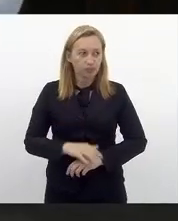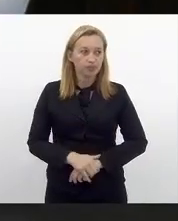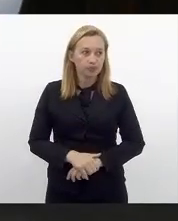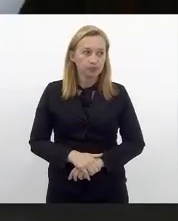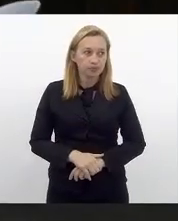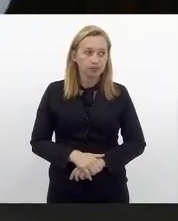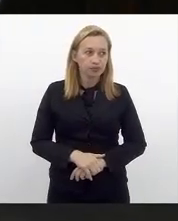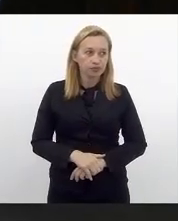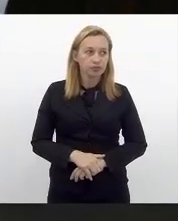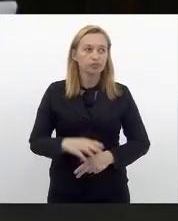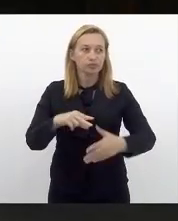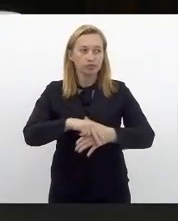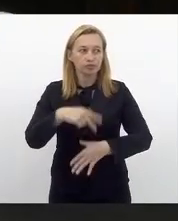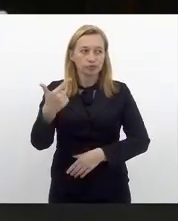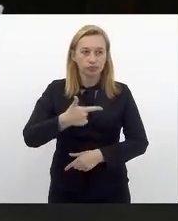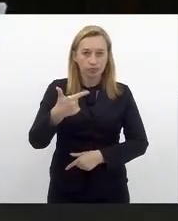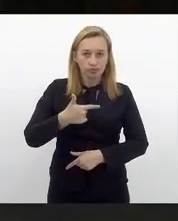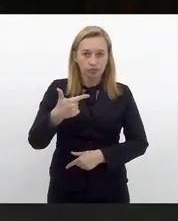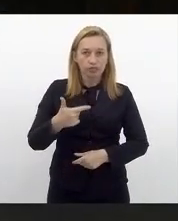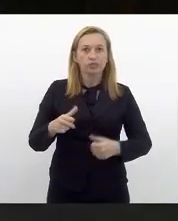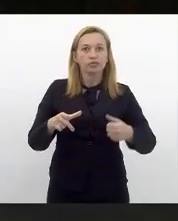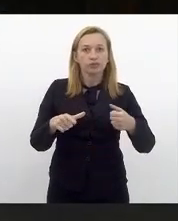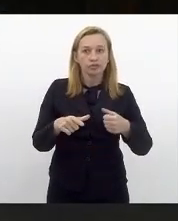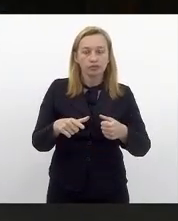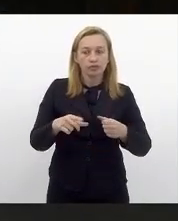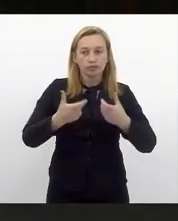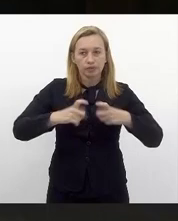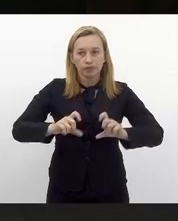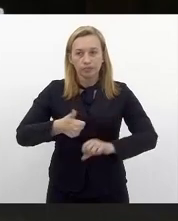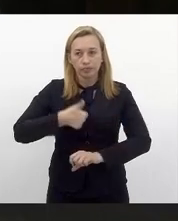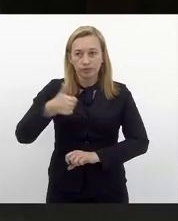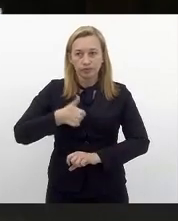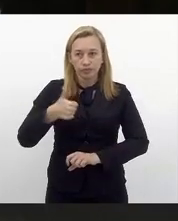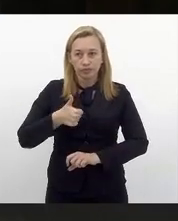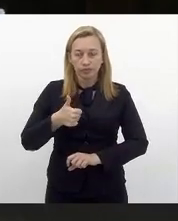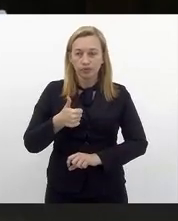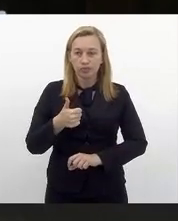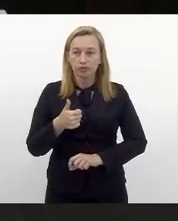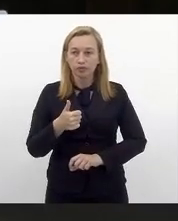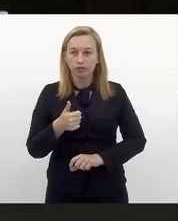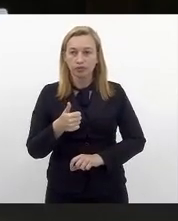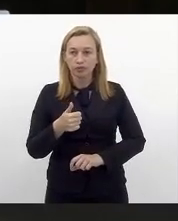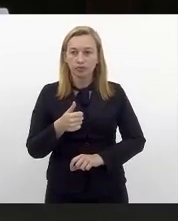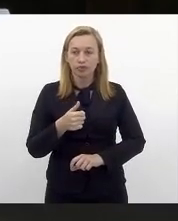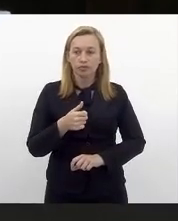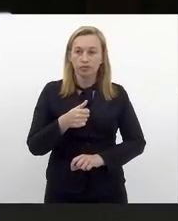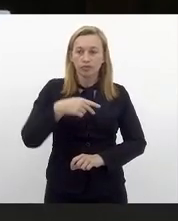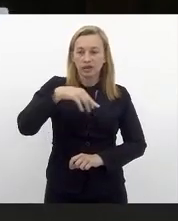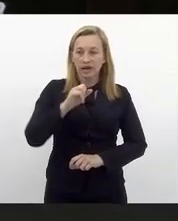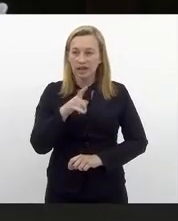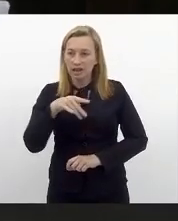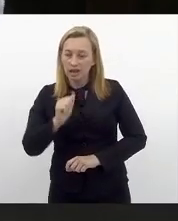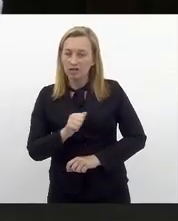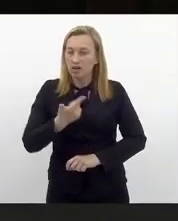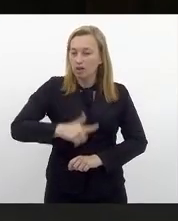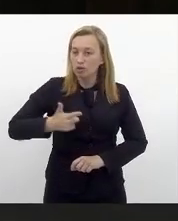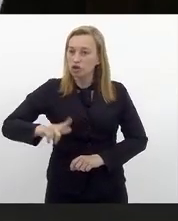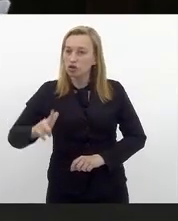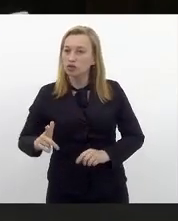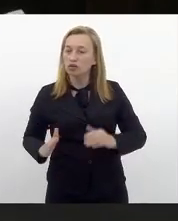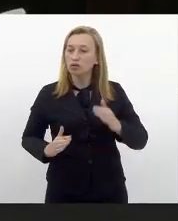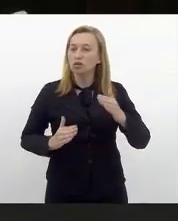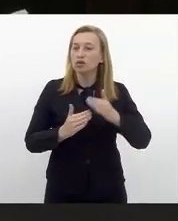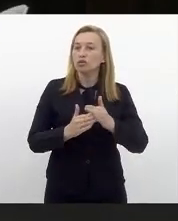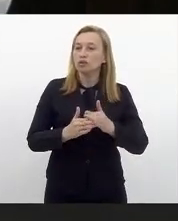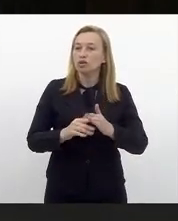resultante da aplicação do inciso 2º do Pará o cheiro for negativa serão repetidos os limites do